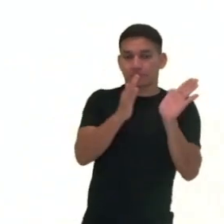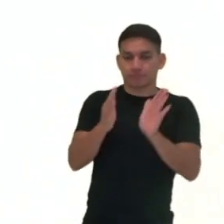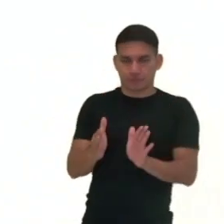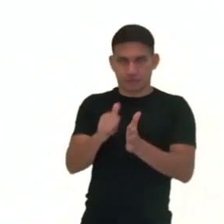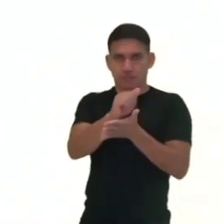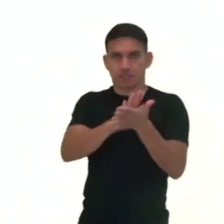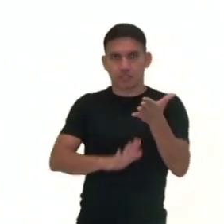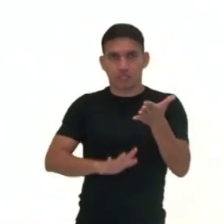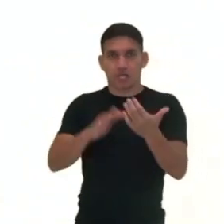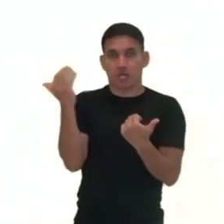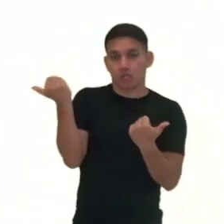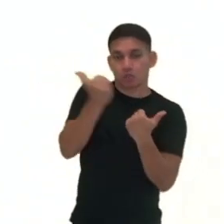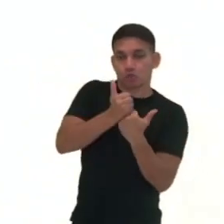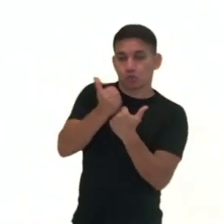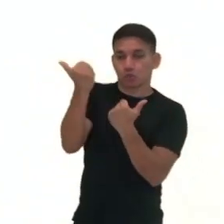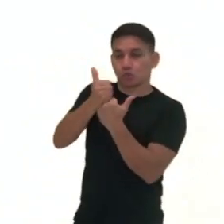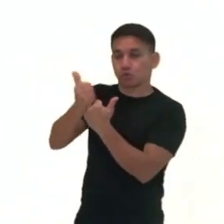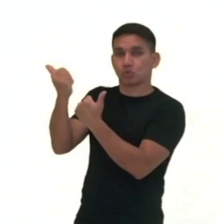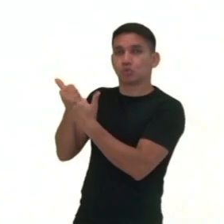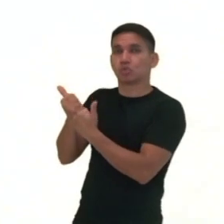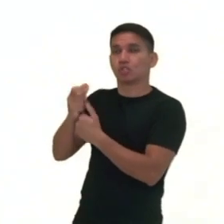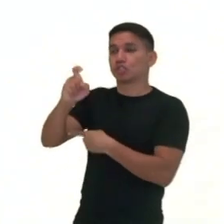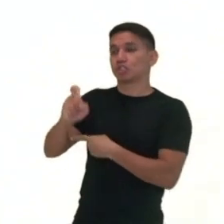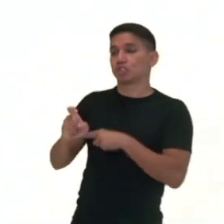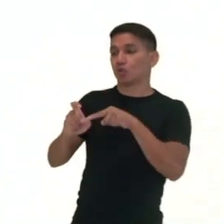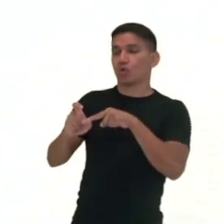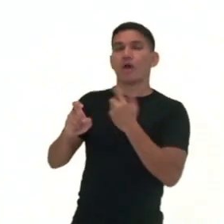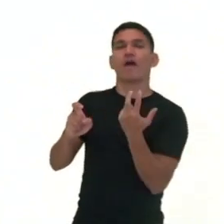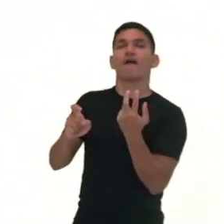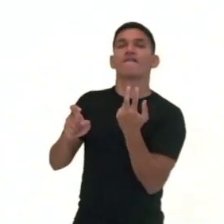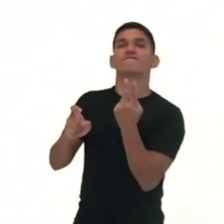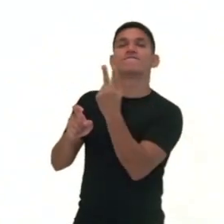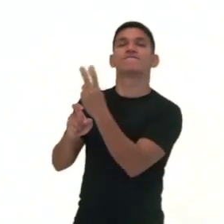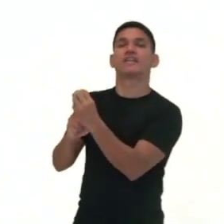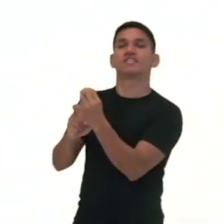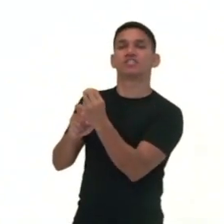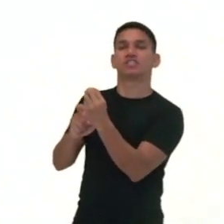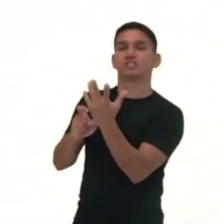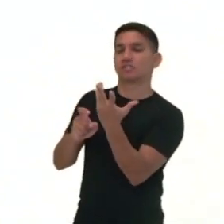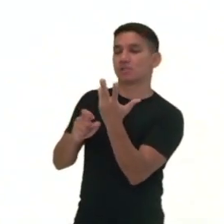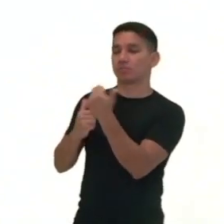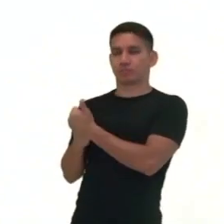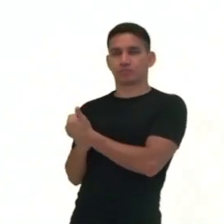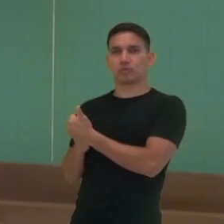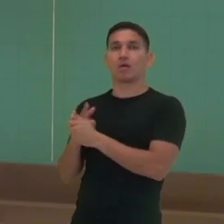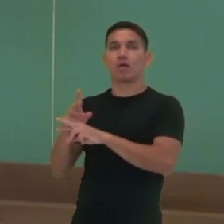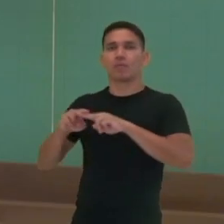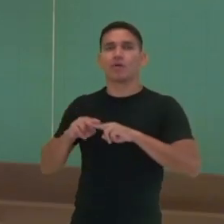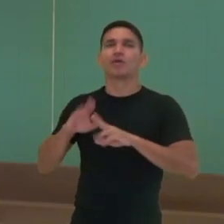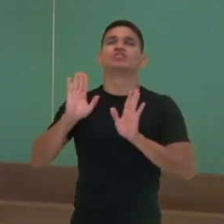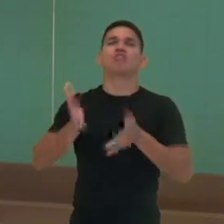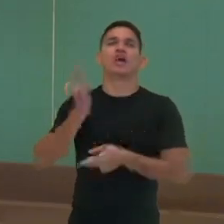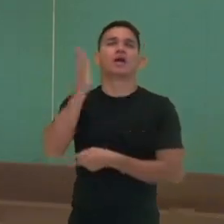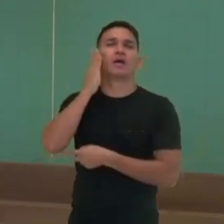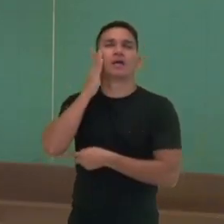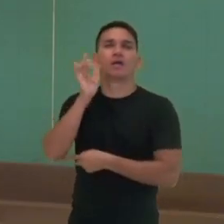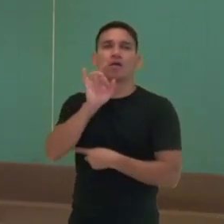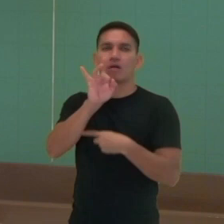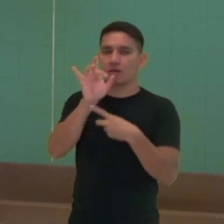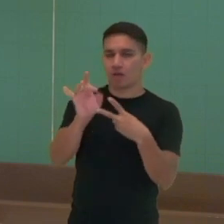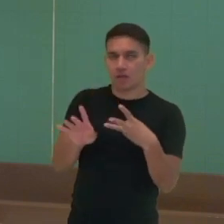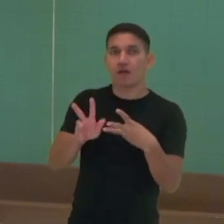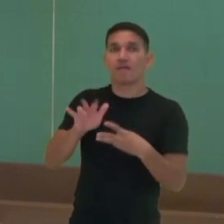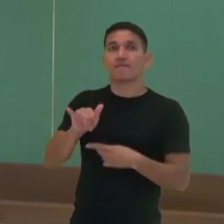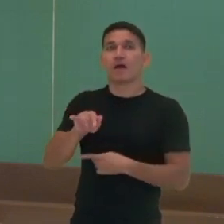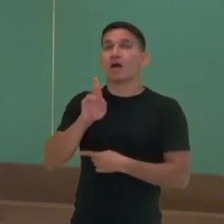exercício e substituir o x por 20. Substituindo o x por 20, eu sei que os valores vão